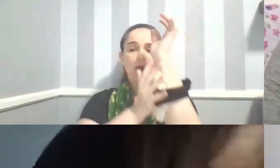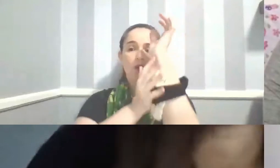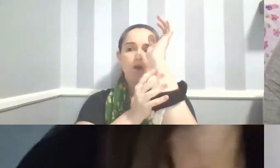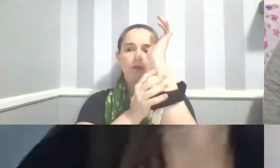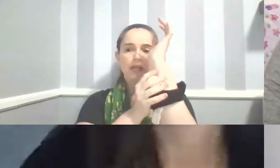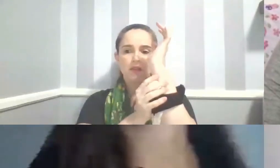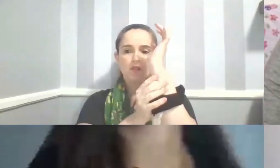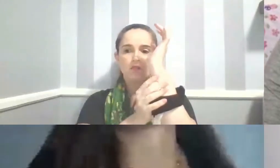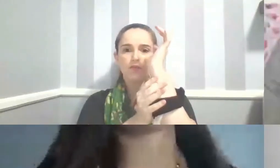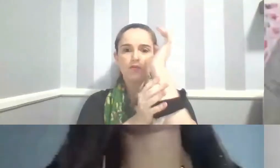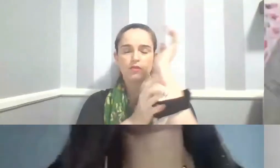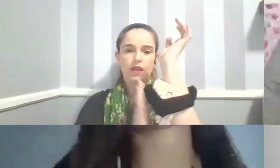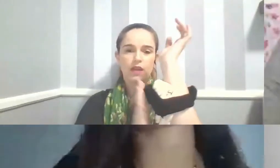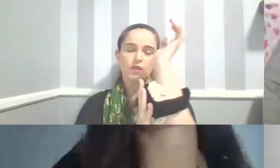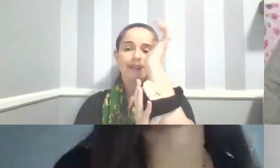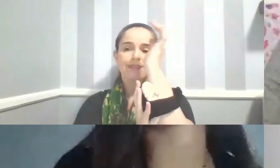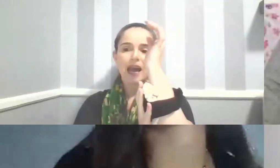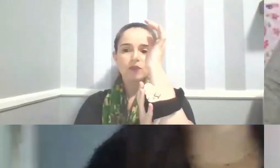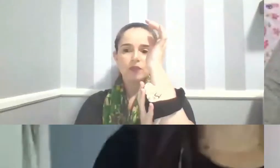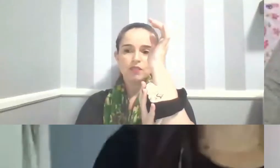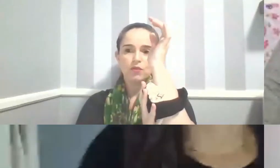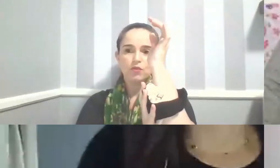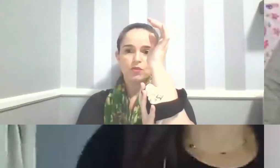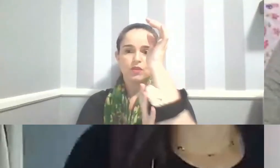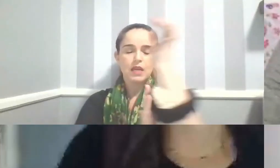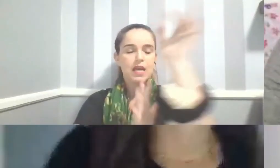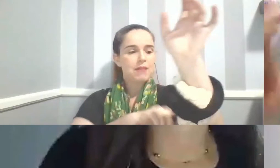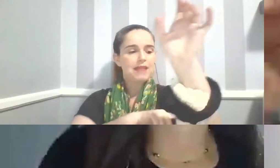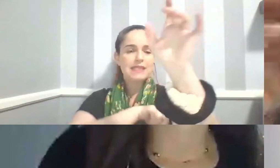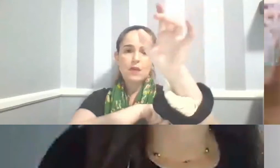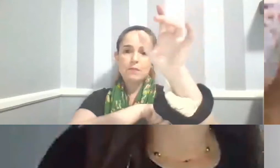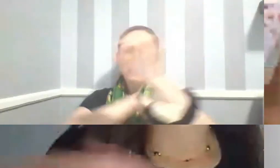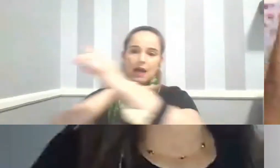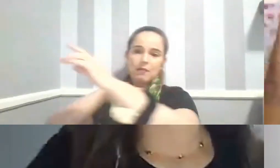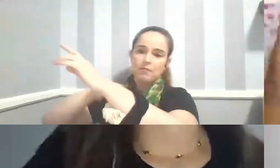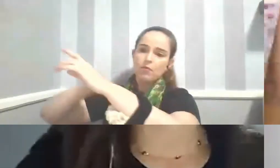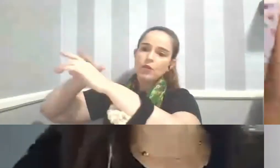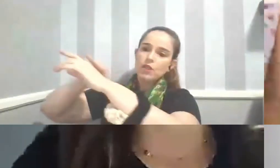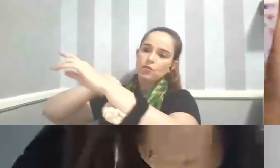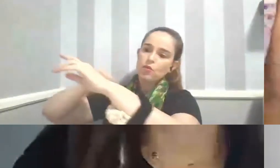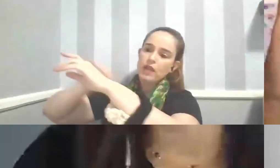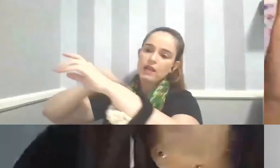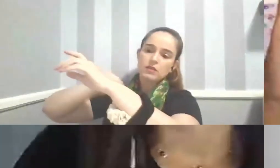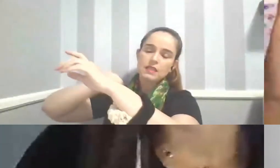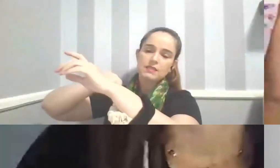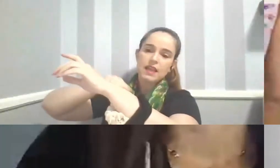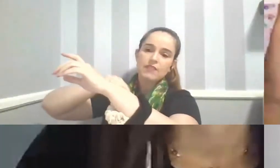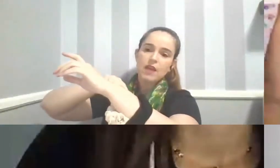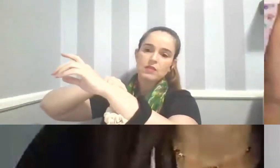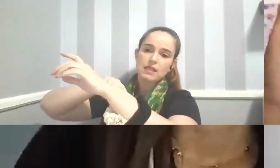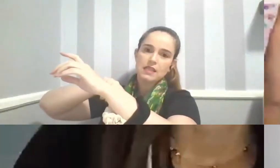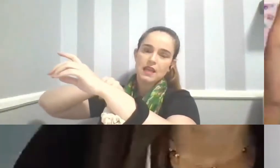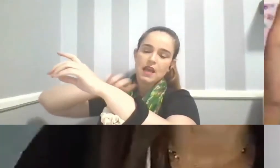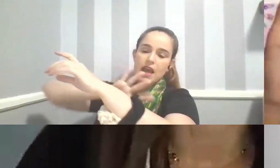quero fazer uma compressão no fluxo, eu quero ter um retardo desse fluxo. Mas se eu apertar muito, o